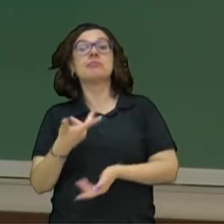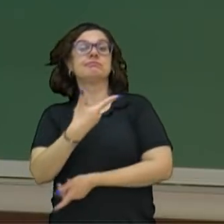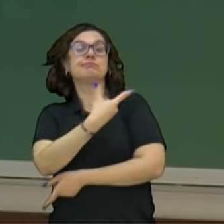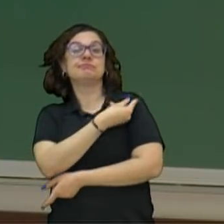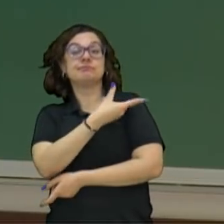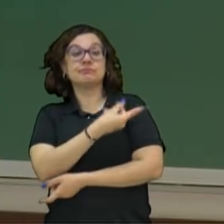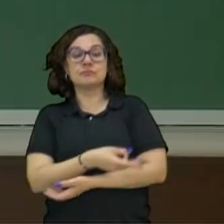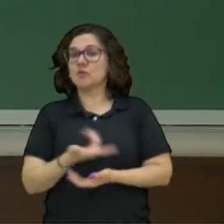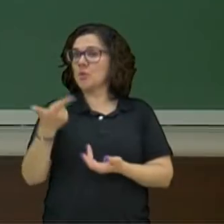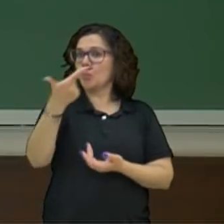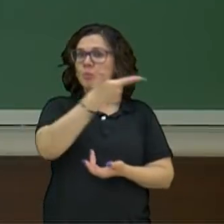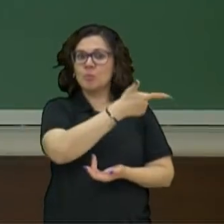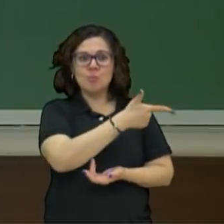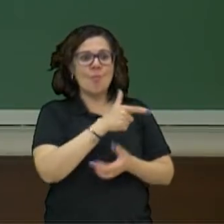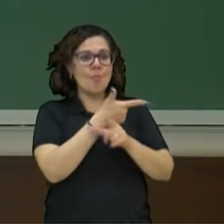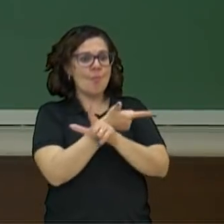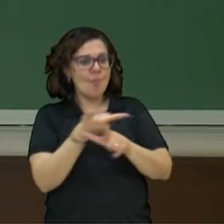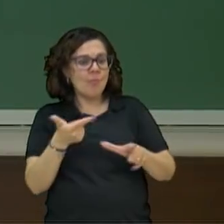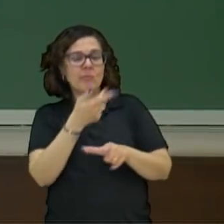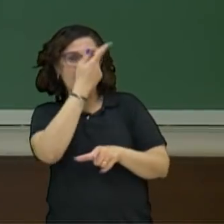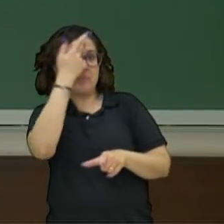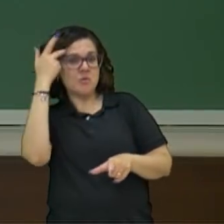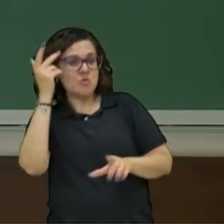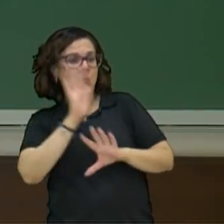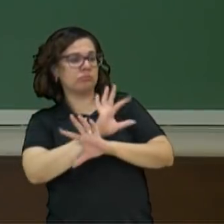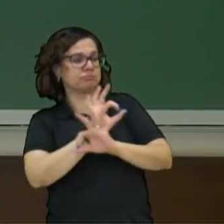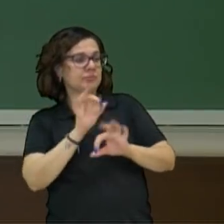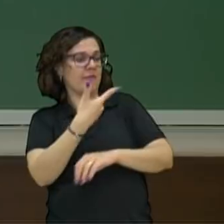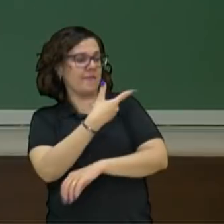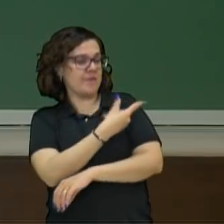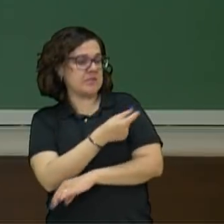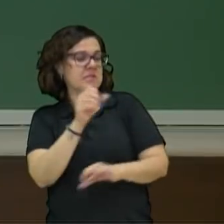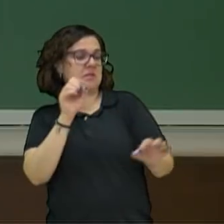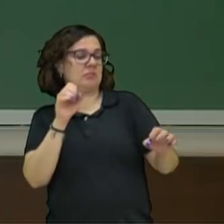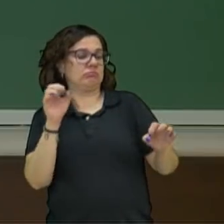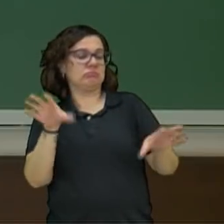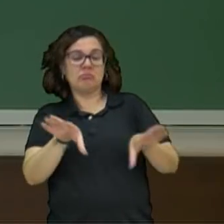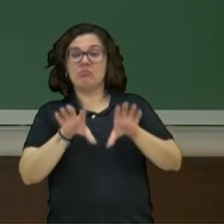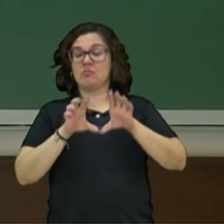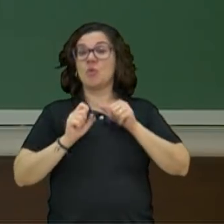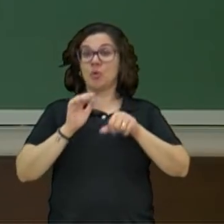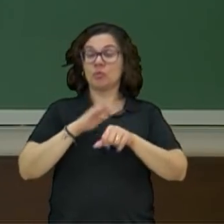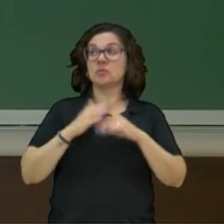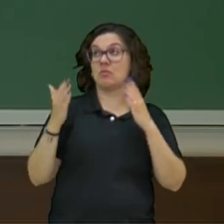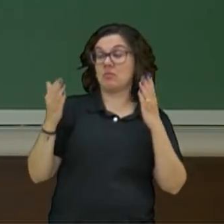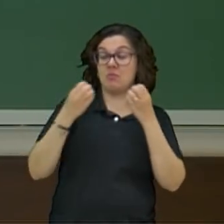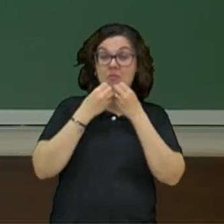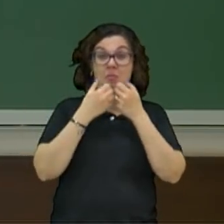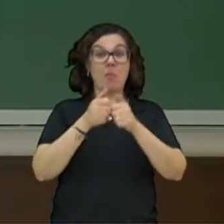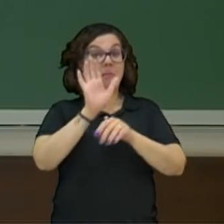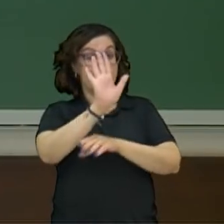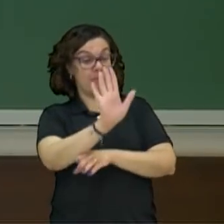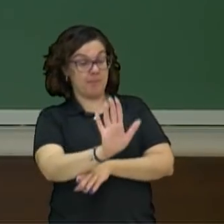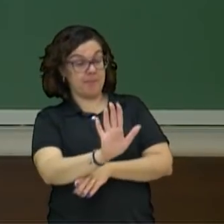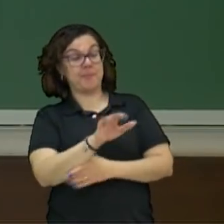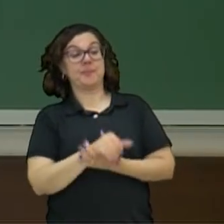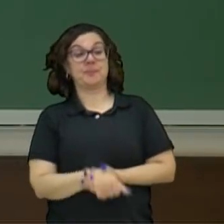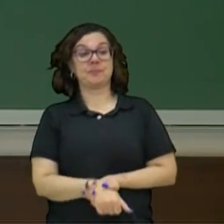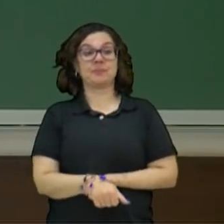que já não tem mais caso, porque as pessoas vacinadas ficaram imunes. Isso é ótimo. Mas,